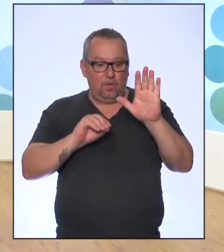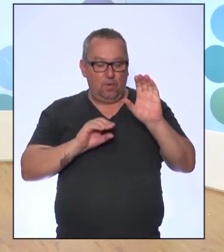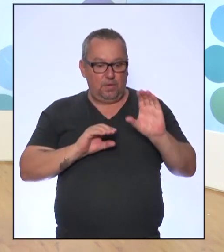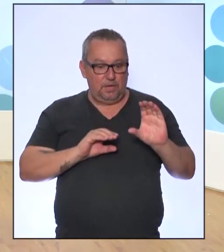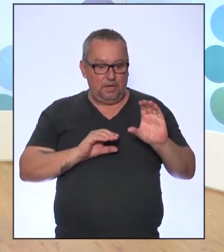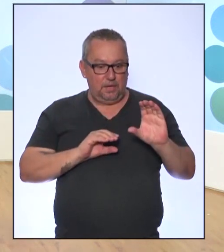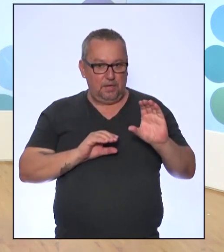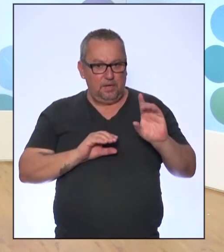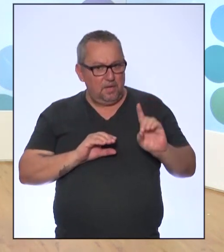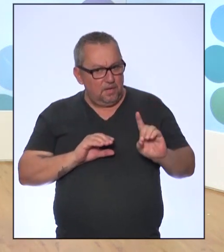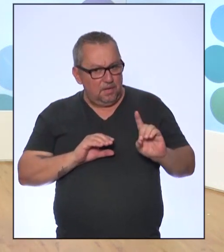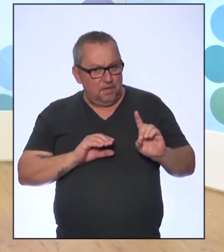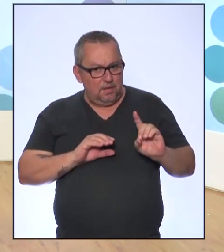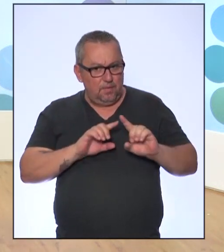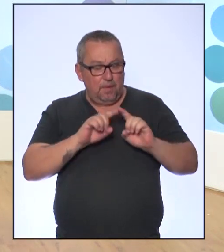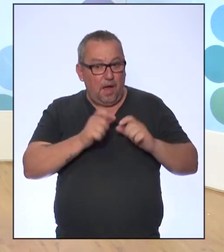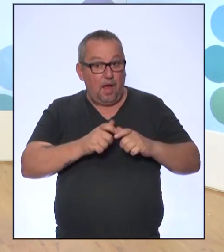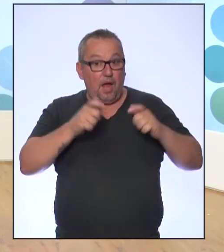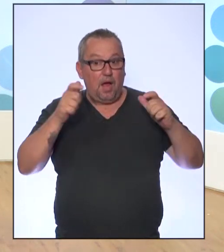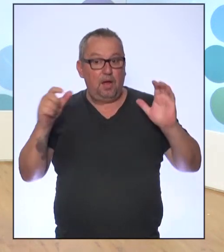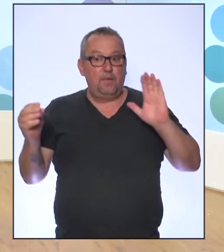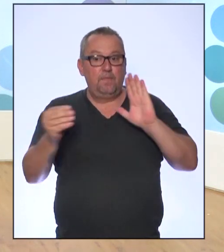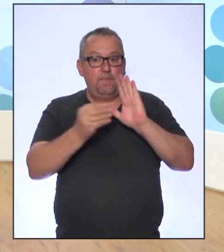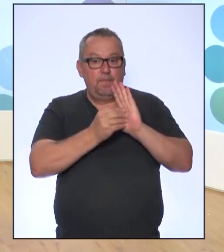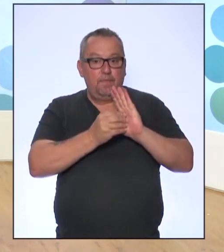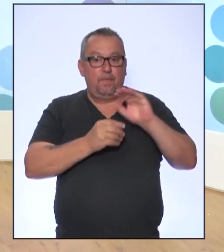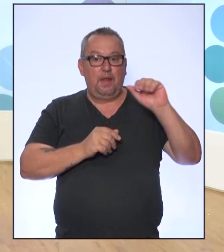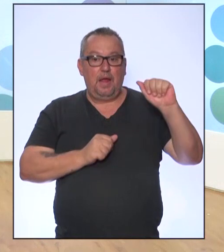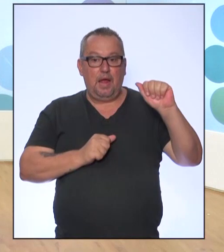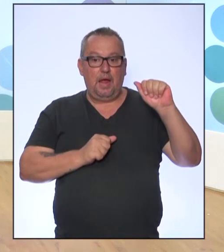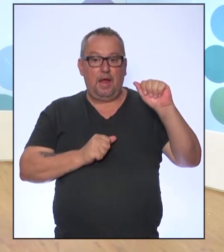Débora B, mas a maioria colocou que